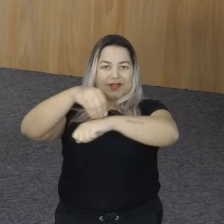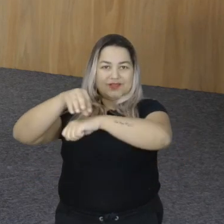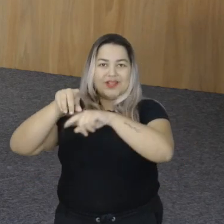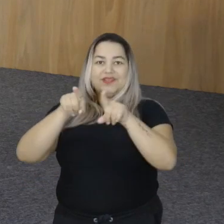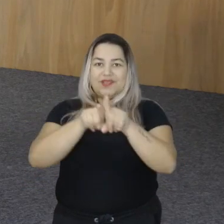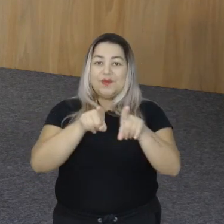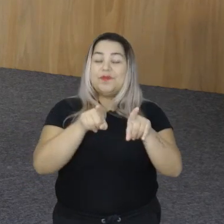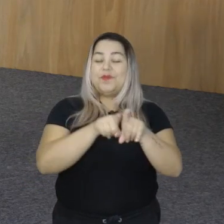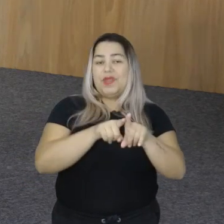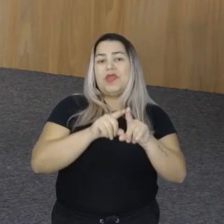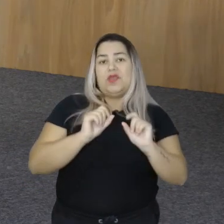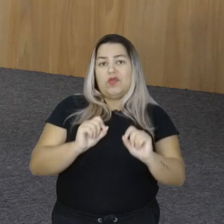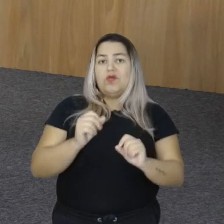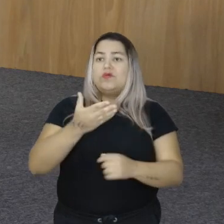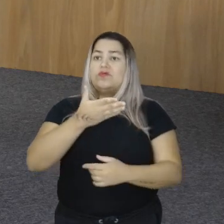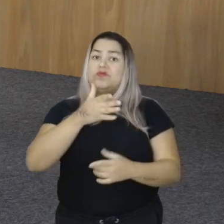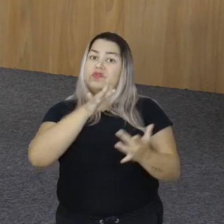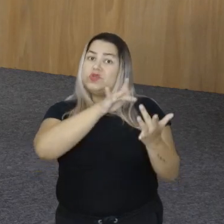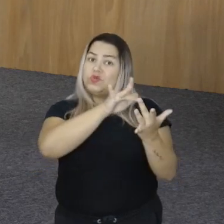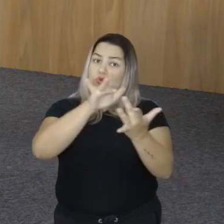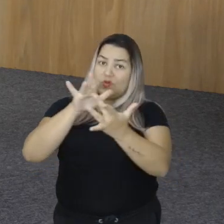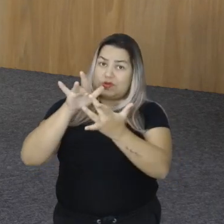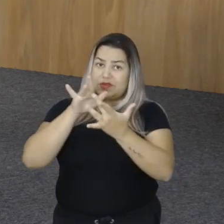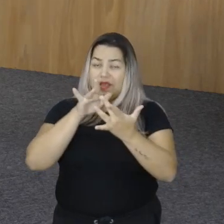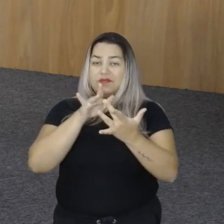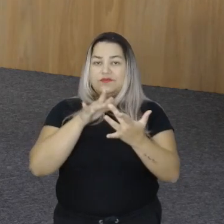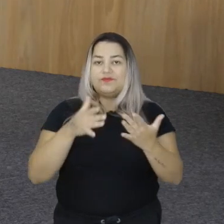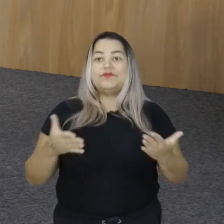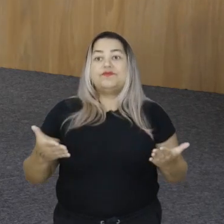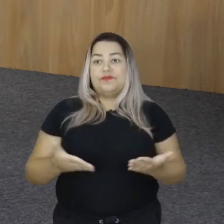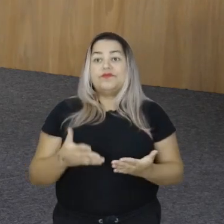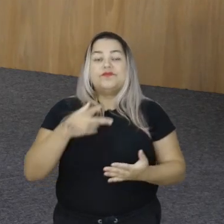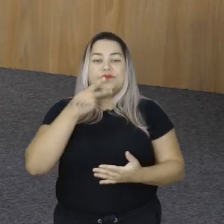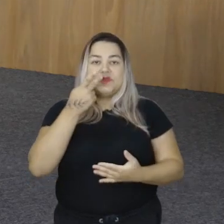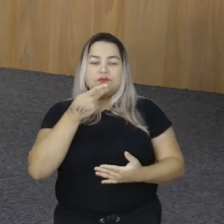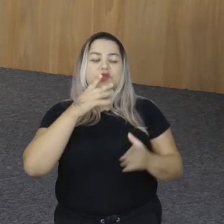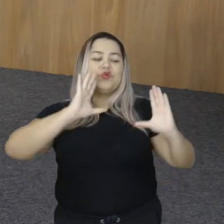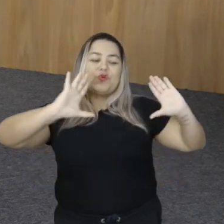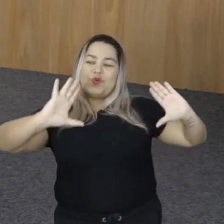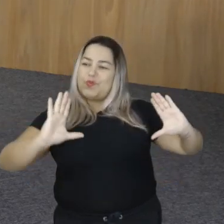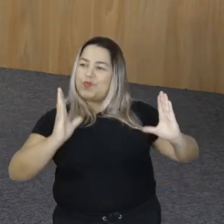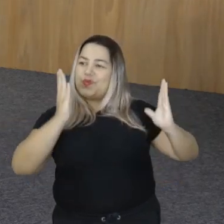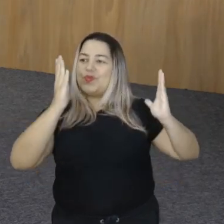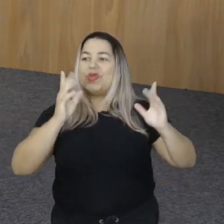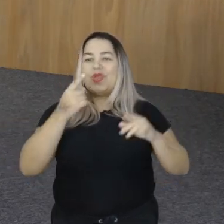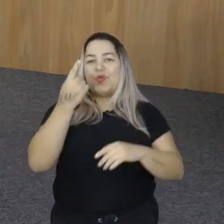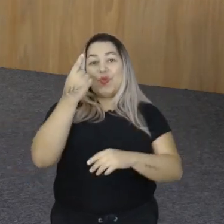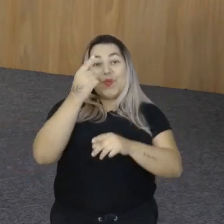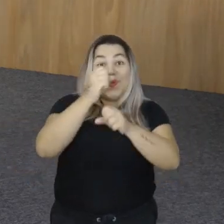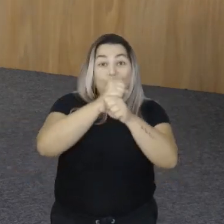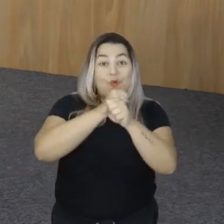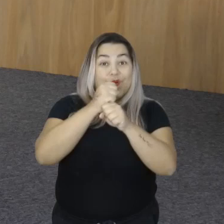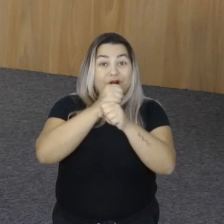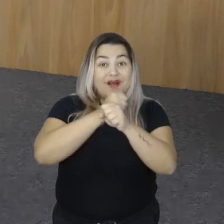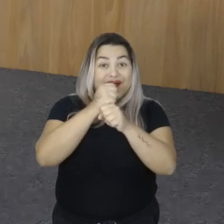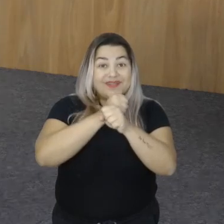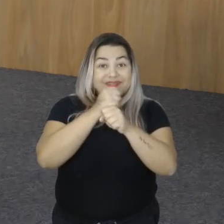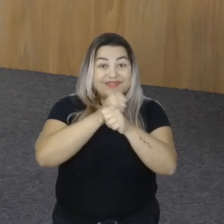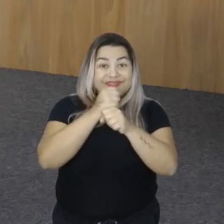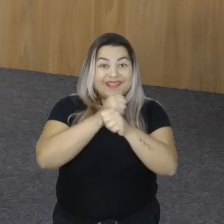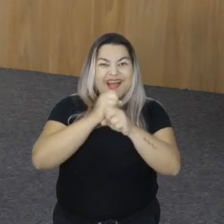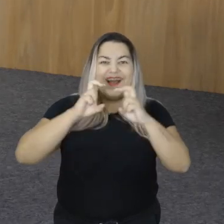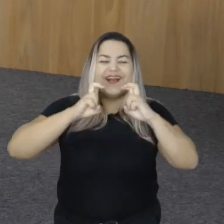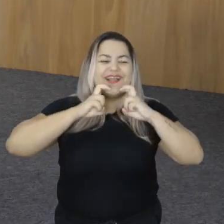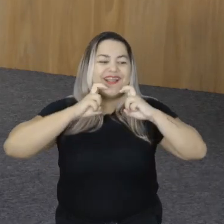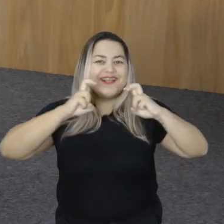também esse vídeo com os seus contatos. E a gente está falando aqui hoje também de comemoração. Tem um ano que a gente estava com aquele grito